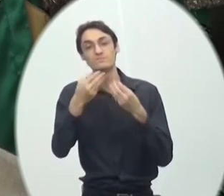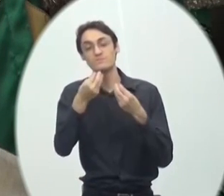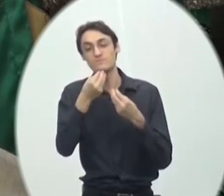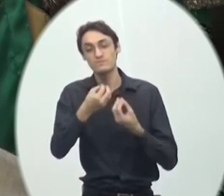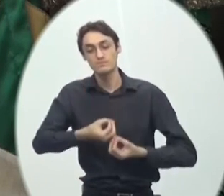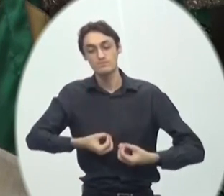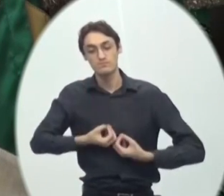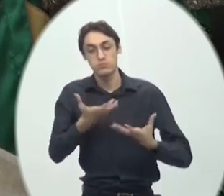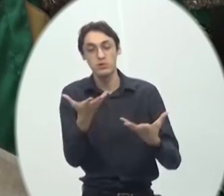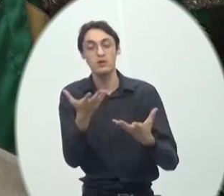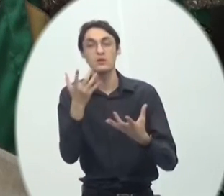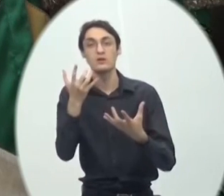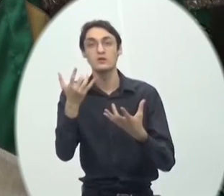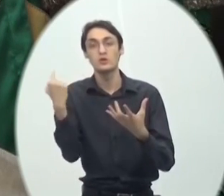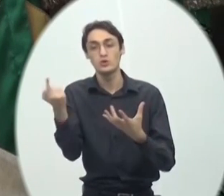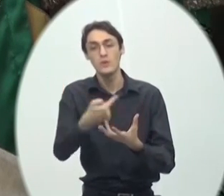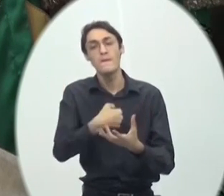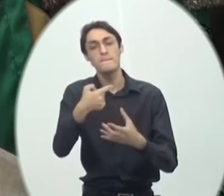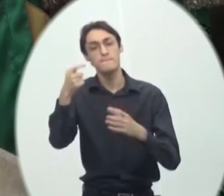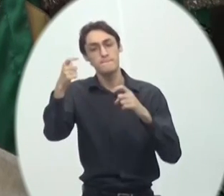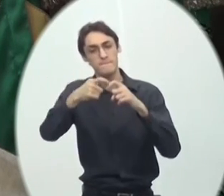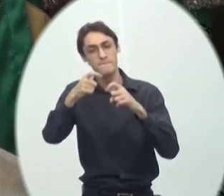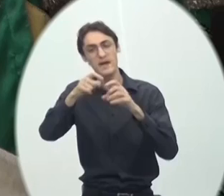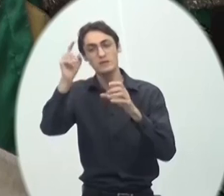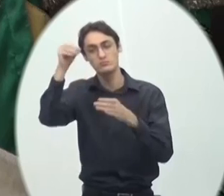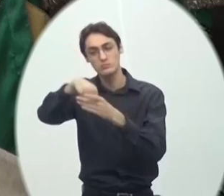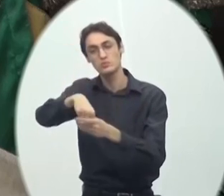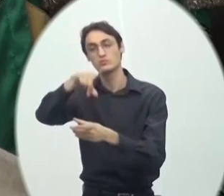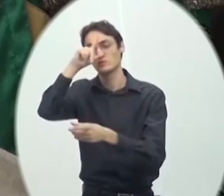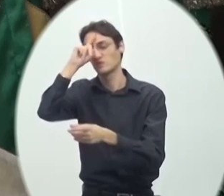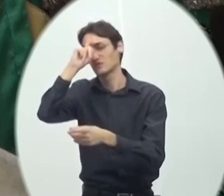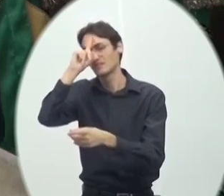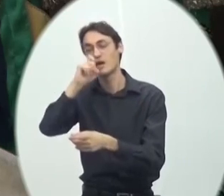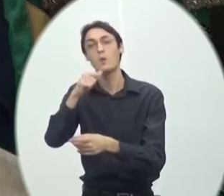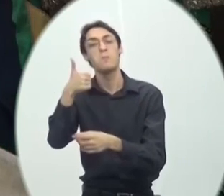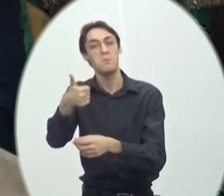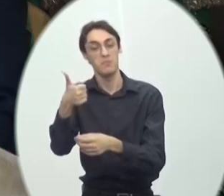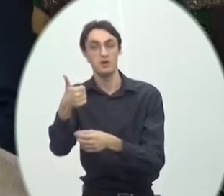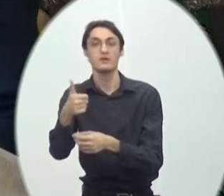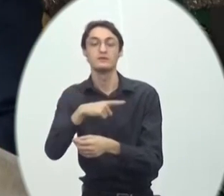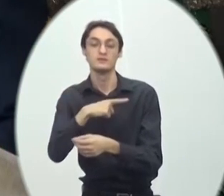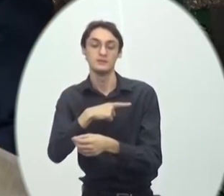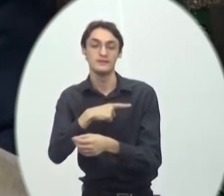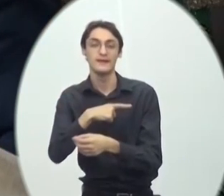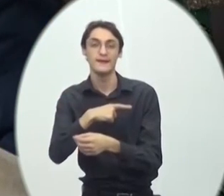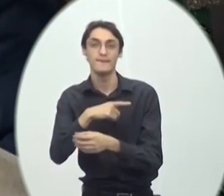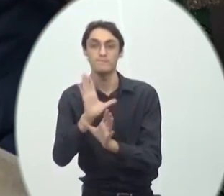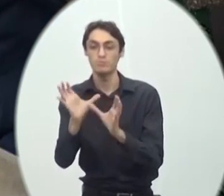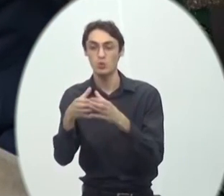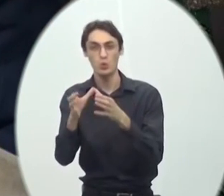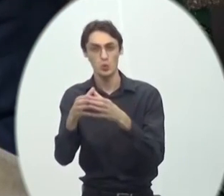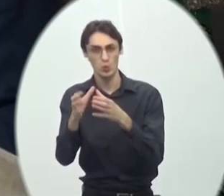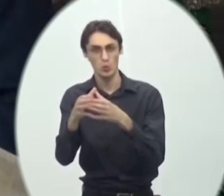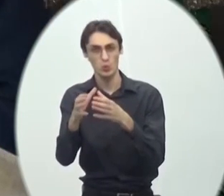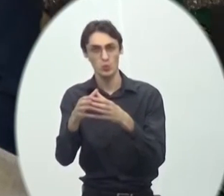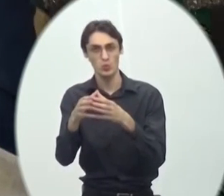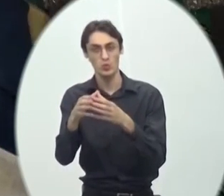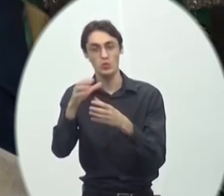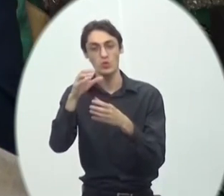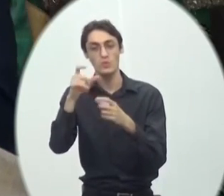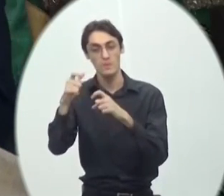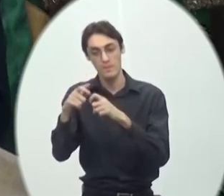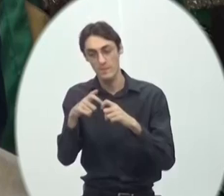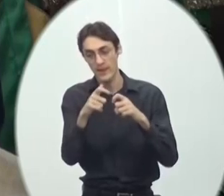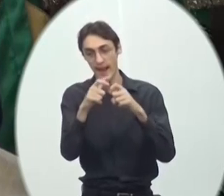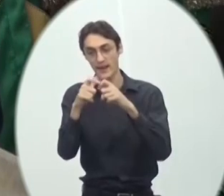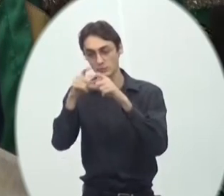muito bem assistidos com o Hospital São José de Criciúma. Todo o seu corpo clínico, todos os